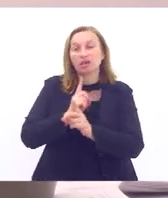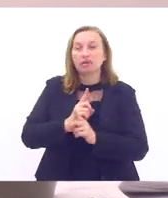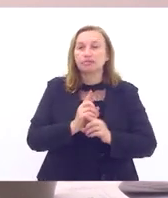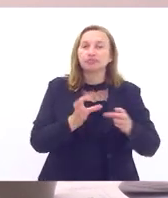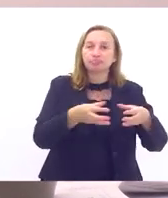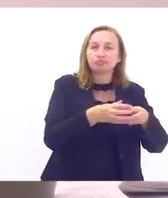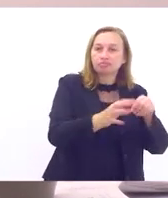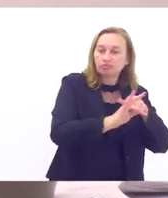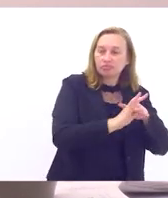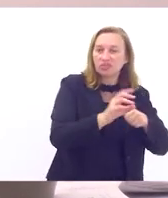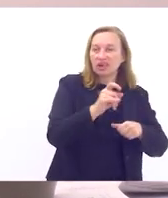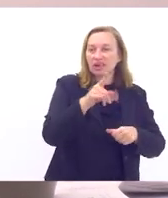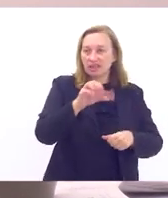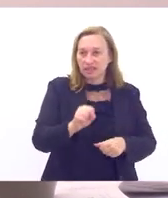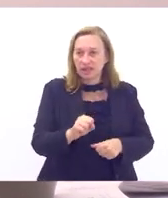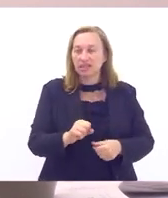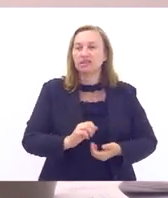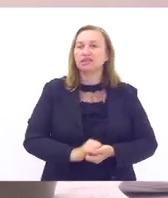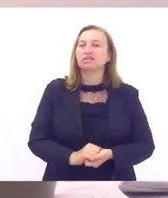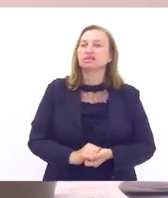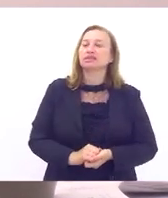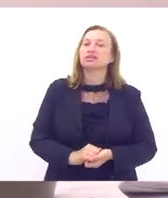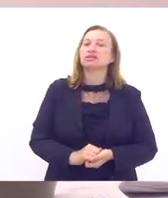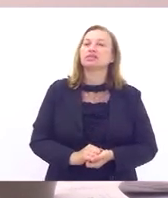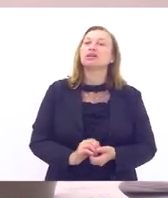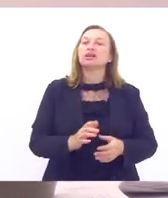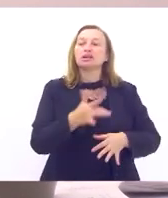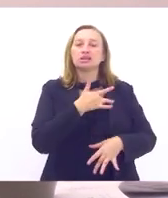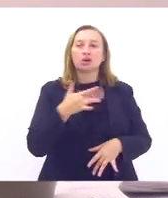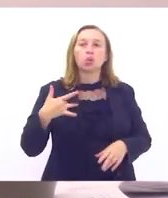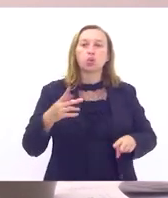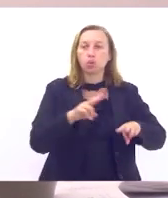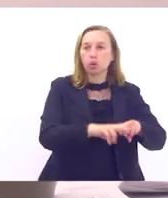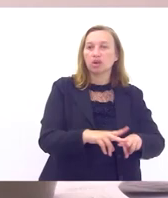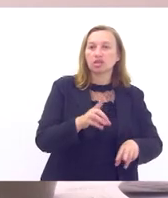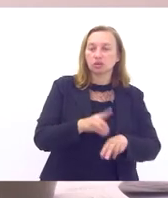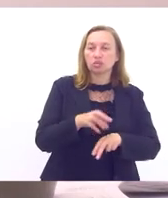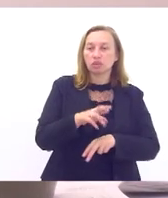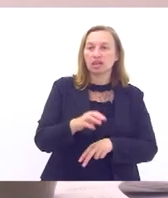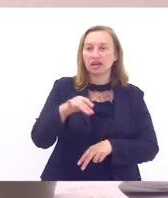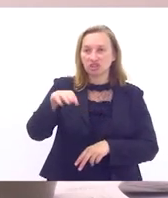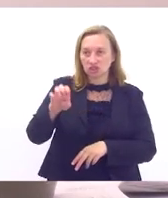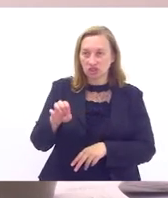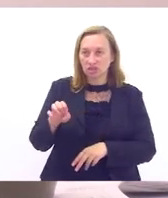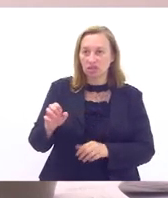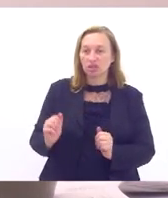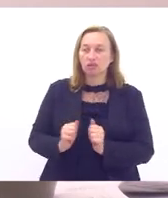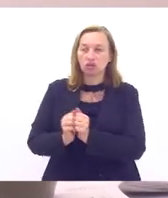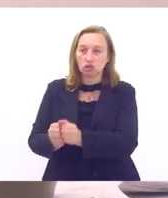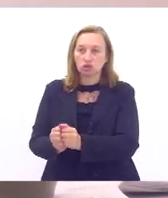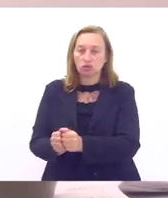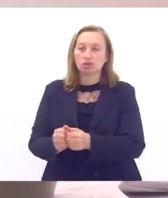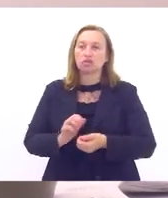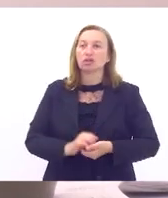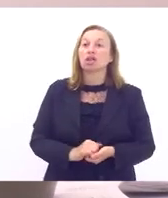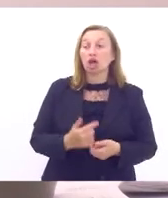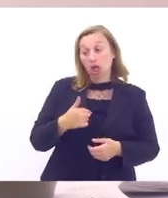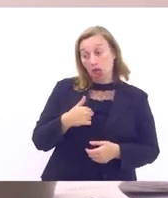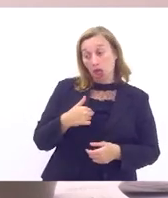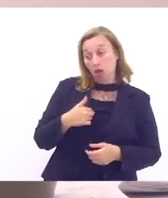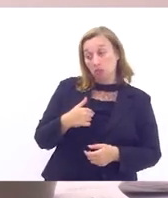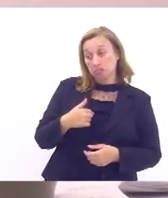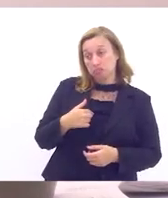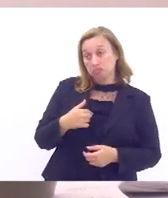técnicas das SES, que têm interface com o tema da saúde prisional, em que a doutora Alexandre Sanches participou, dada a sua expertise. Eu,